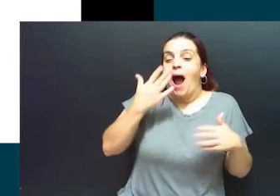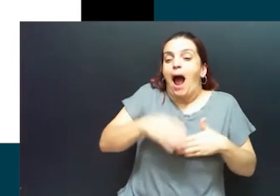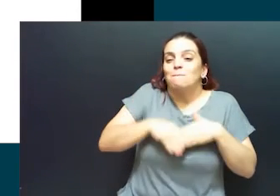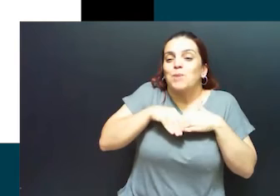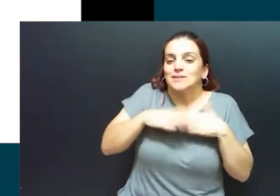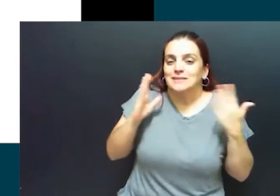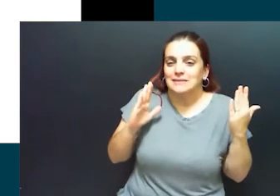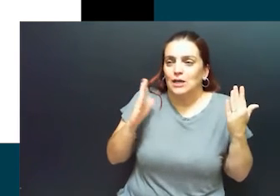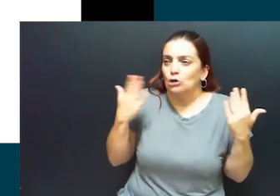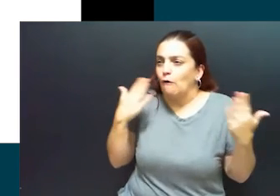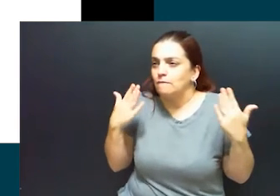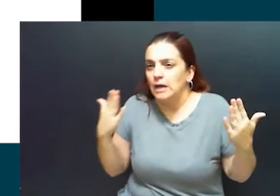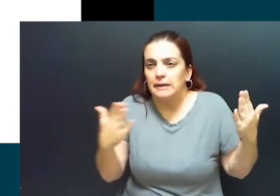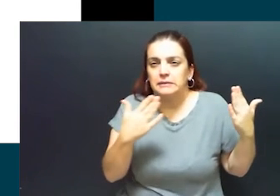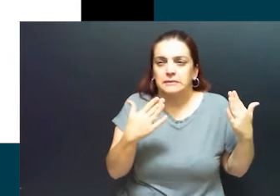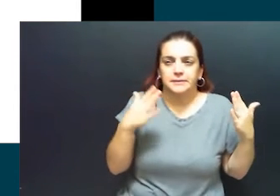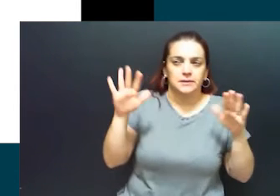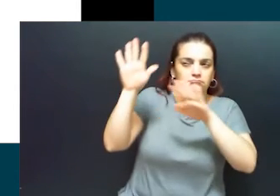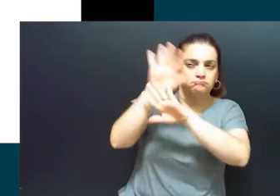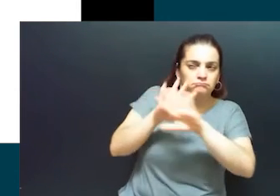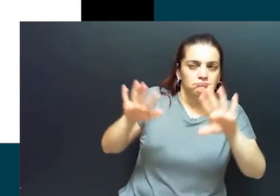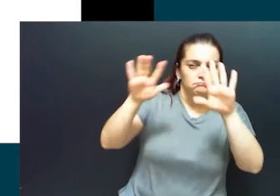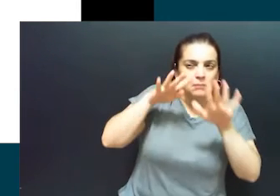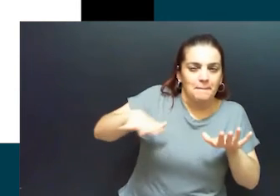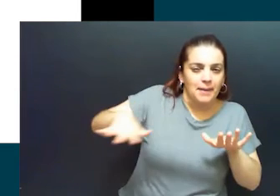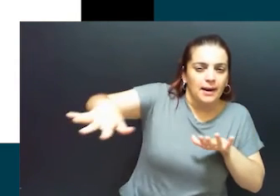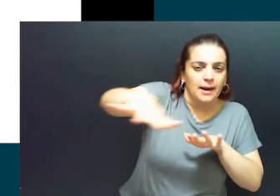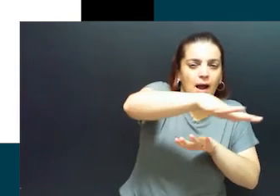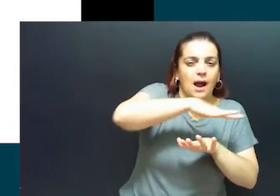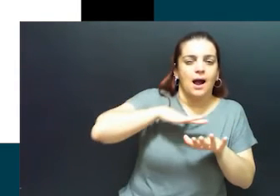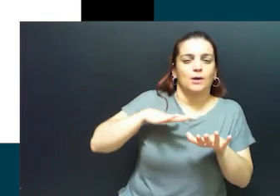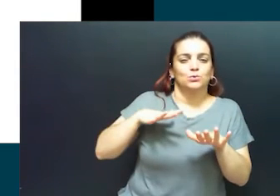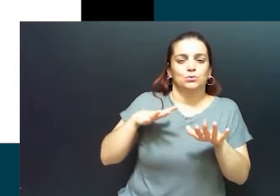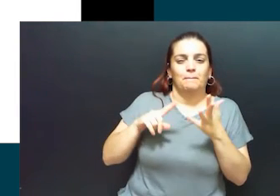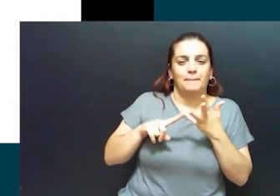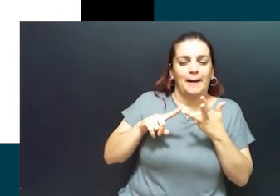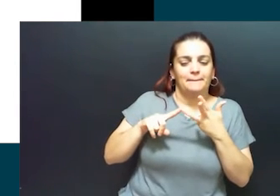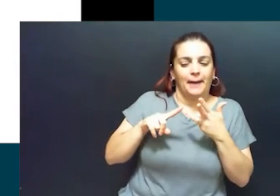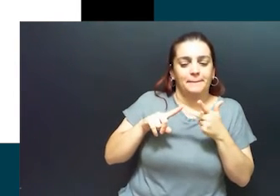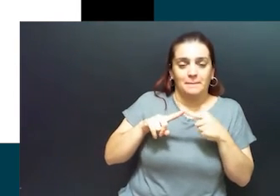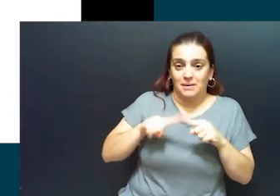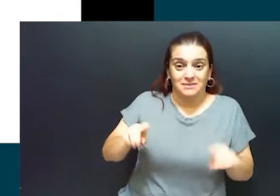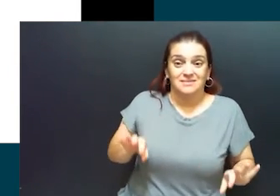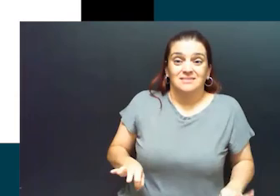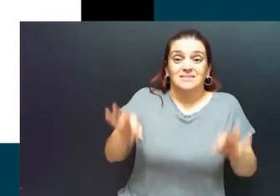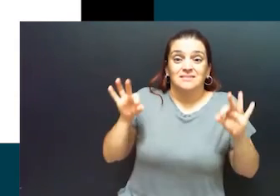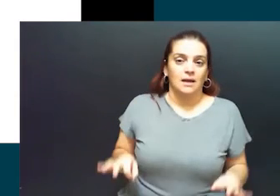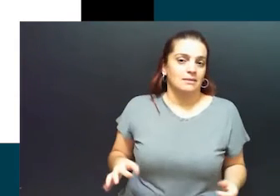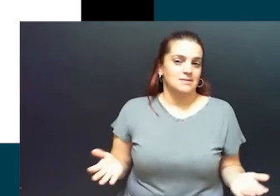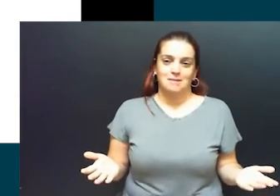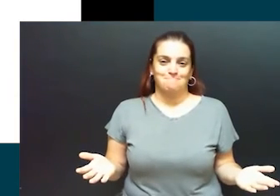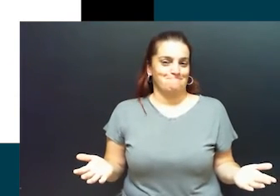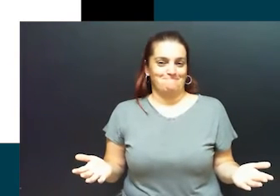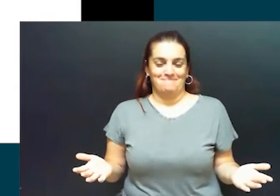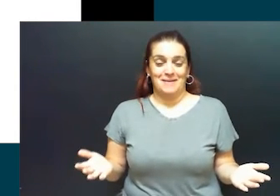com os usuários, né? Entendendo ali onde você está inserido. Então, é importante que essa estratégia ela